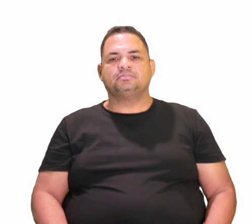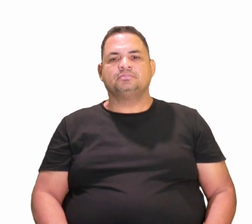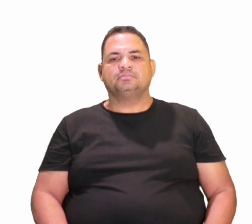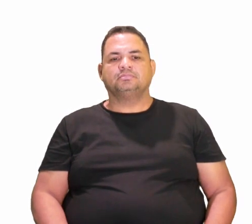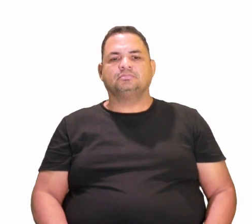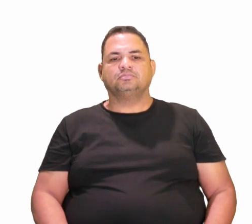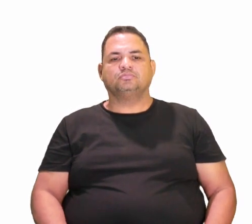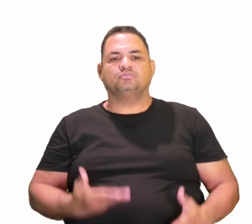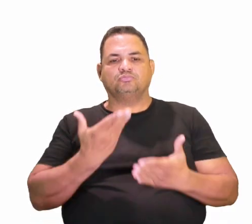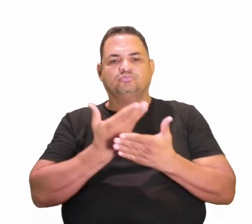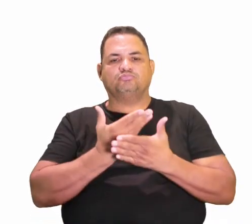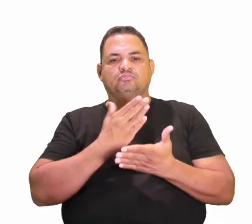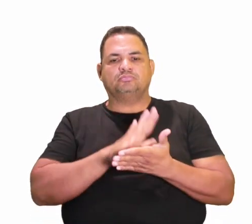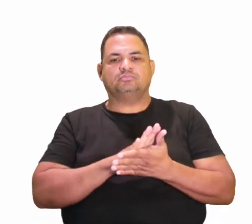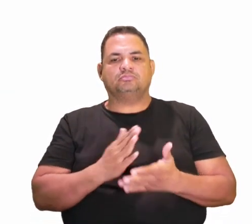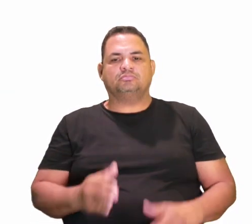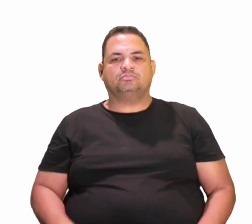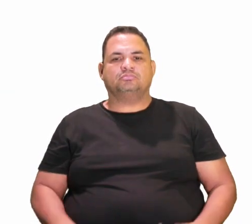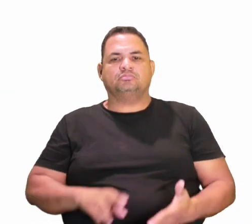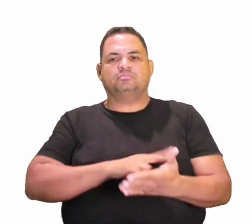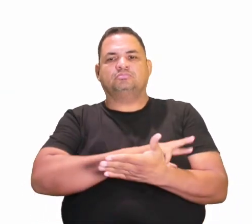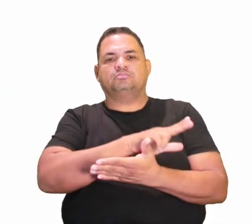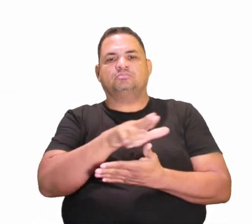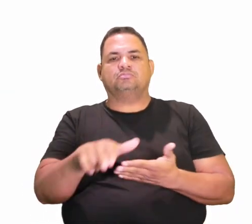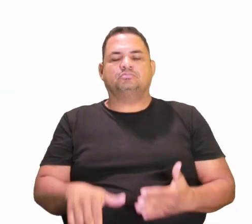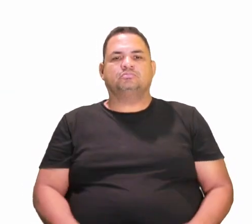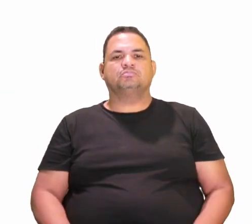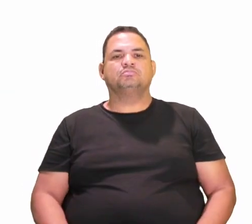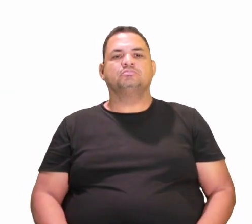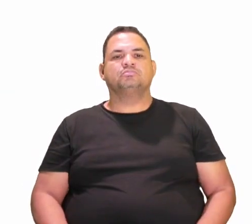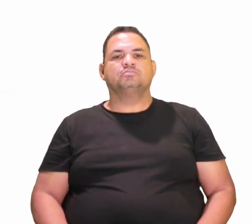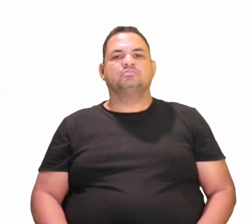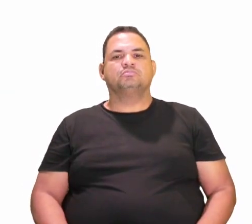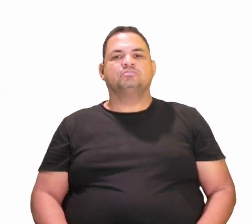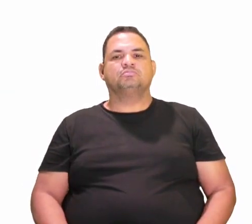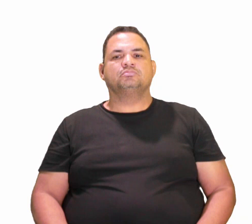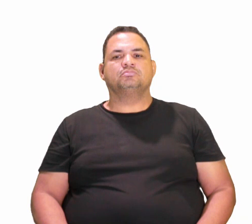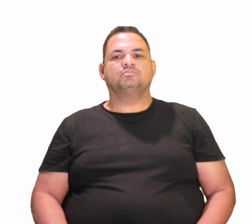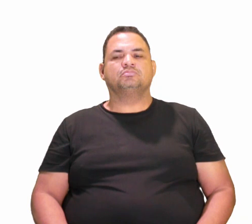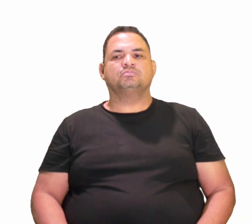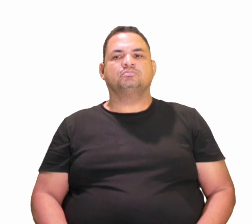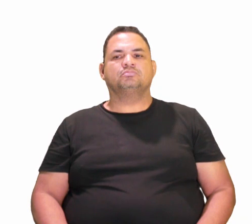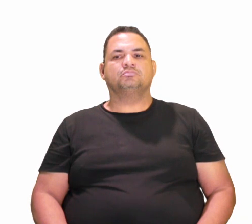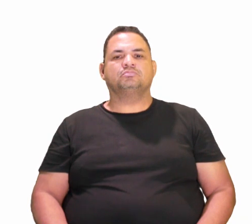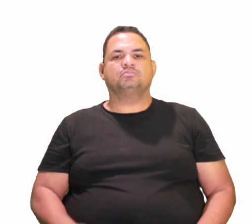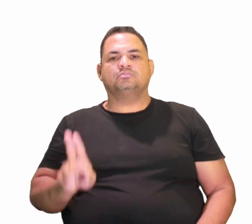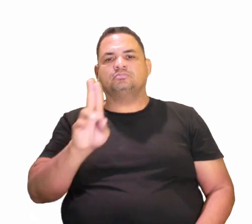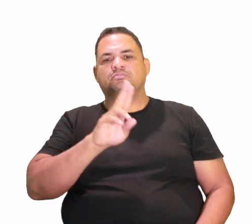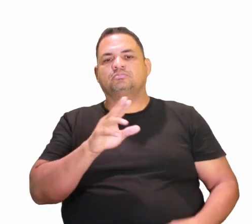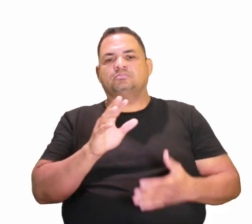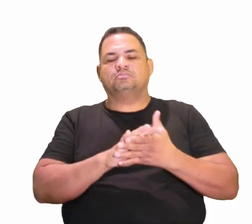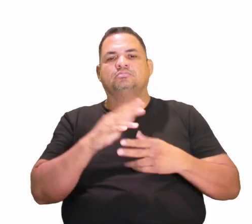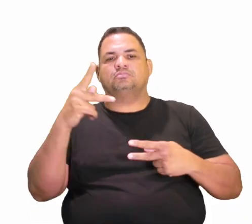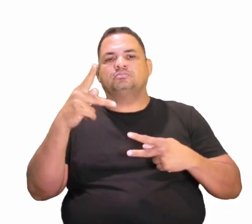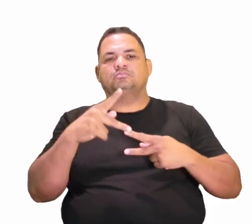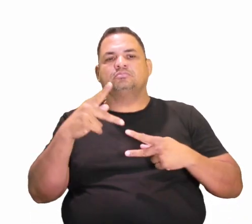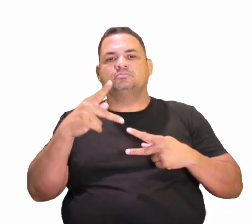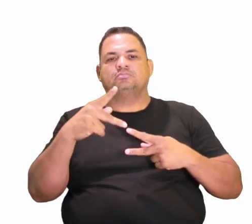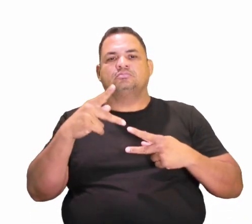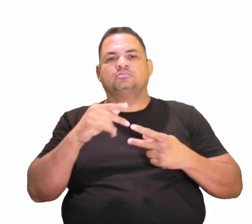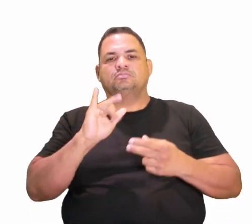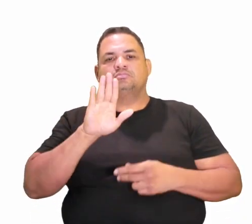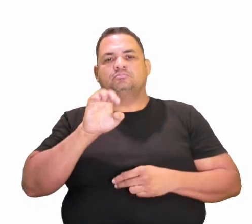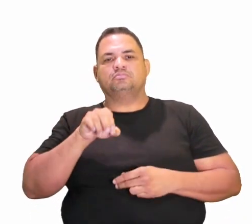Então vai ser uma tradução diversificada. Então, outros usos da preposição in, além